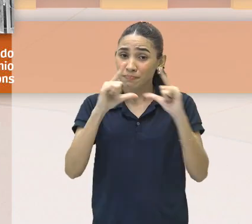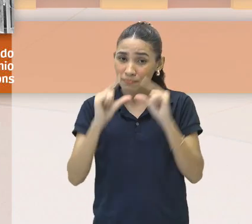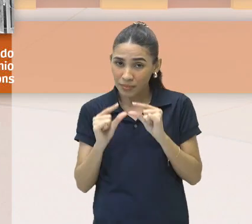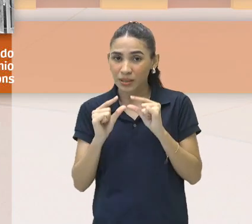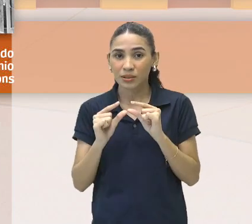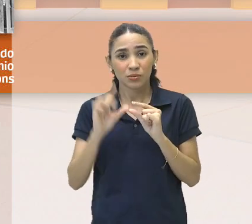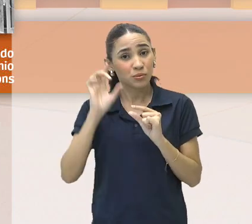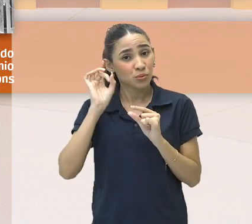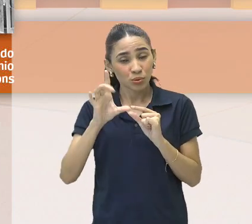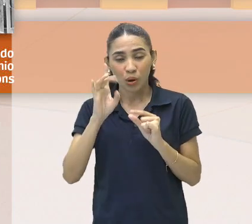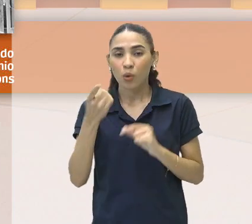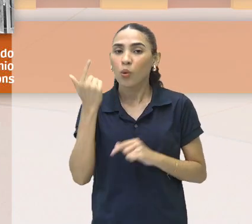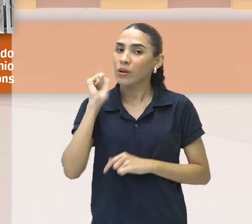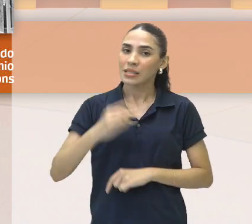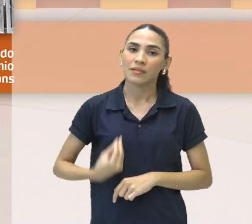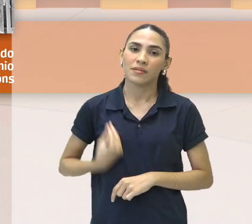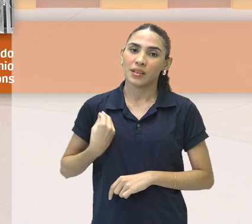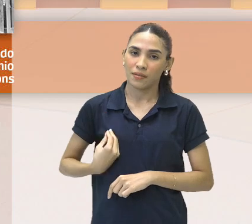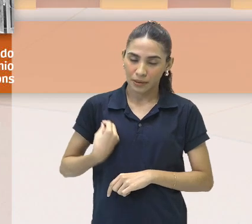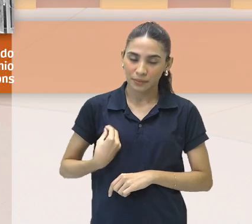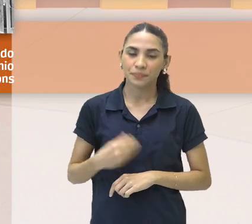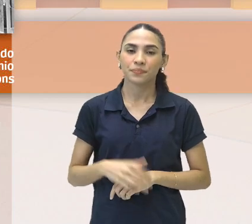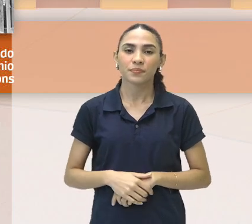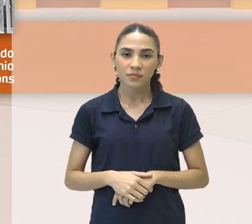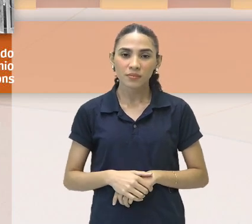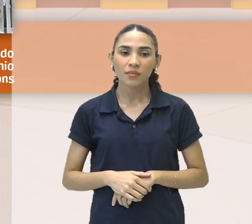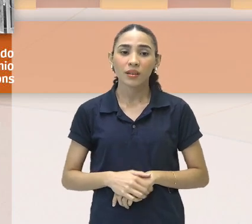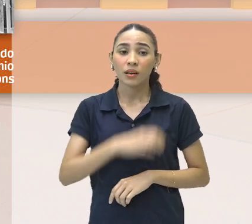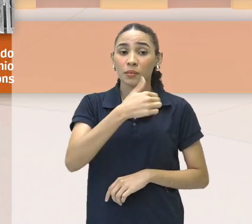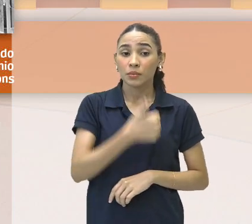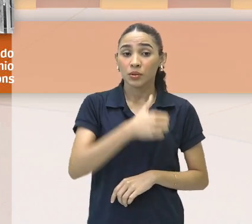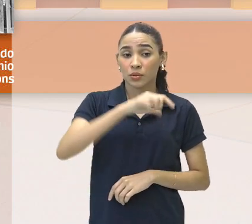a sobrevivência, certo? Em